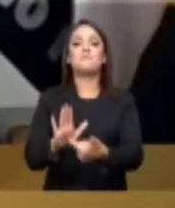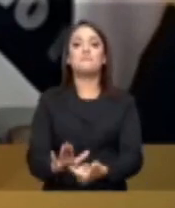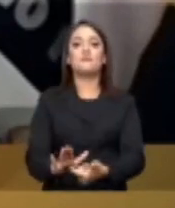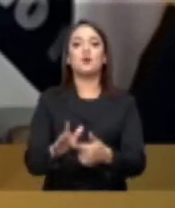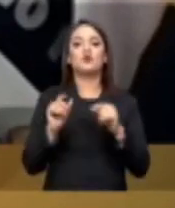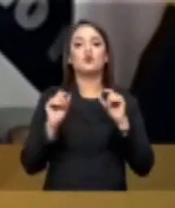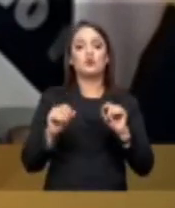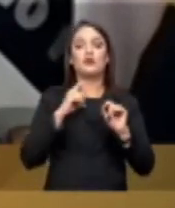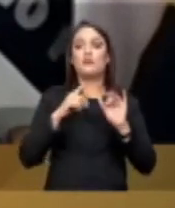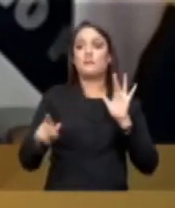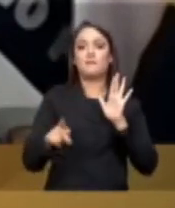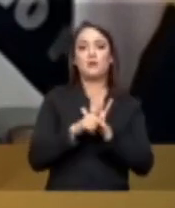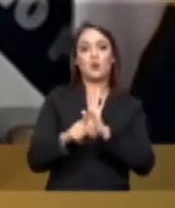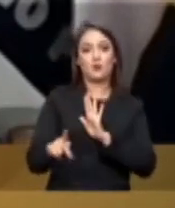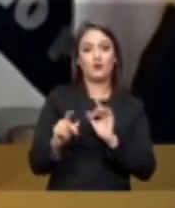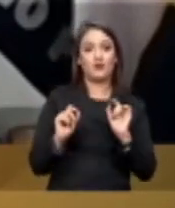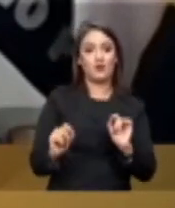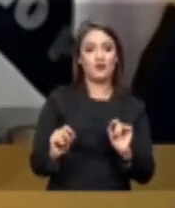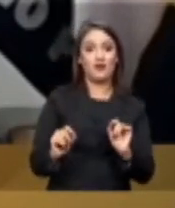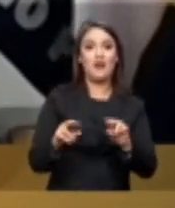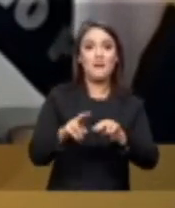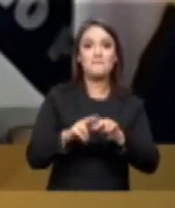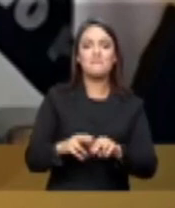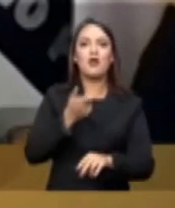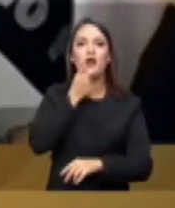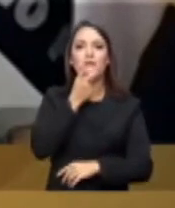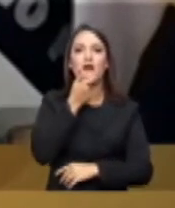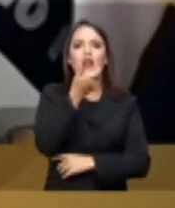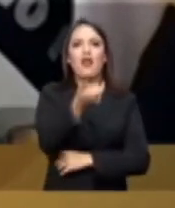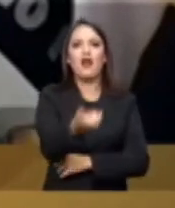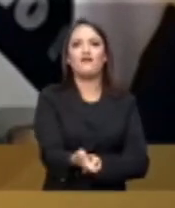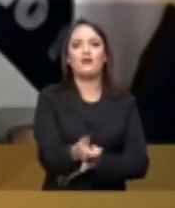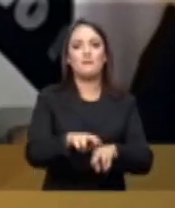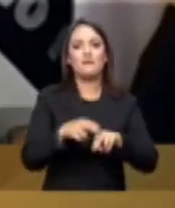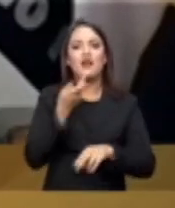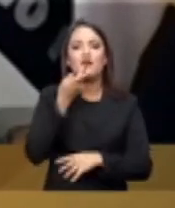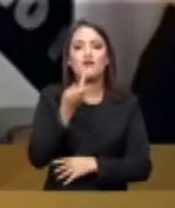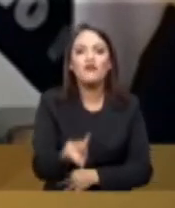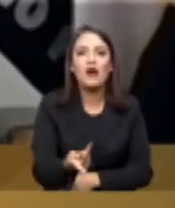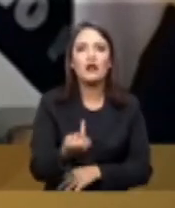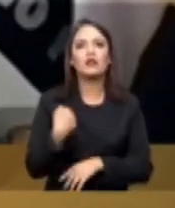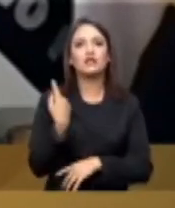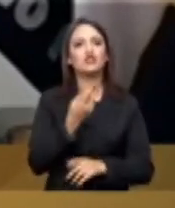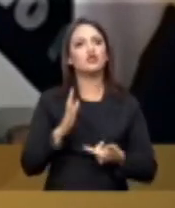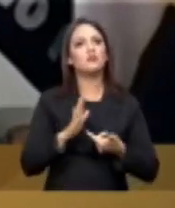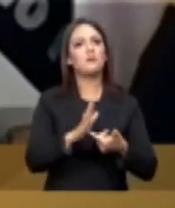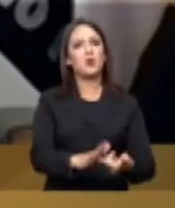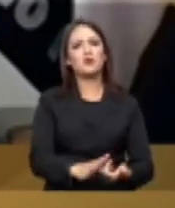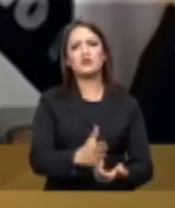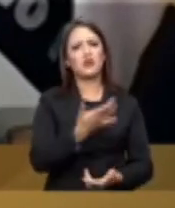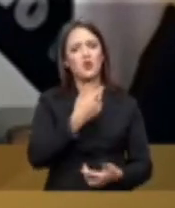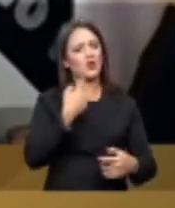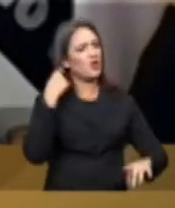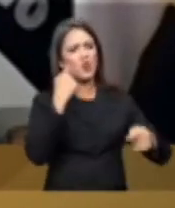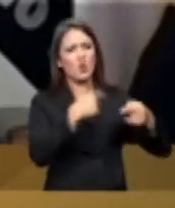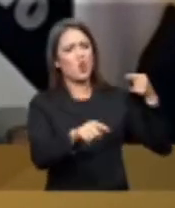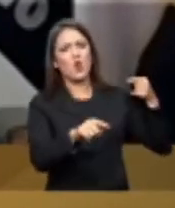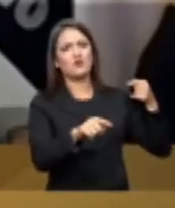atributo, vale dizer, é através da palavra que manifestamos o nosso repúdio e a nossa